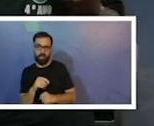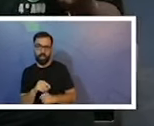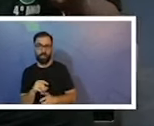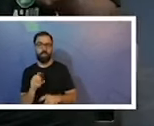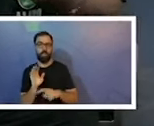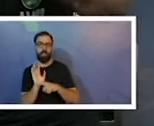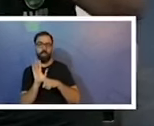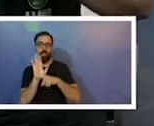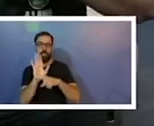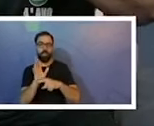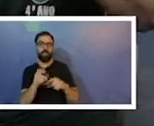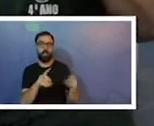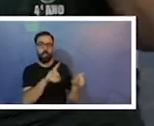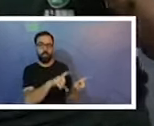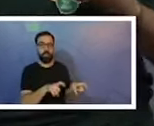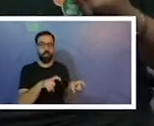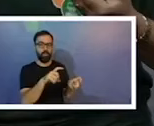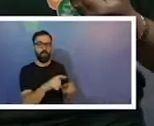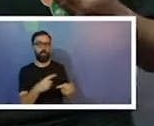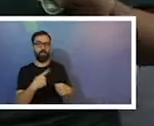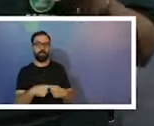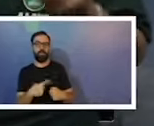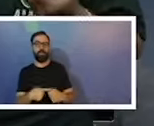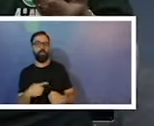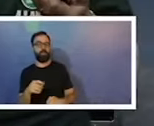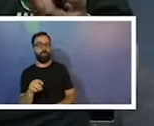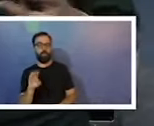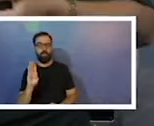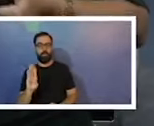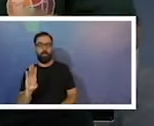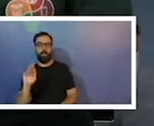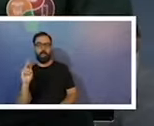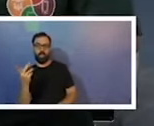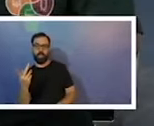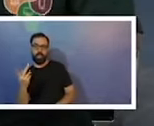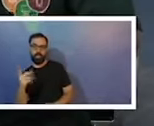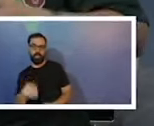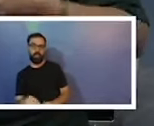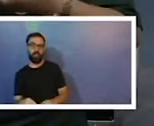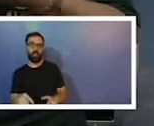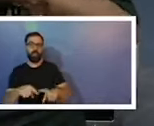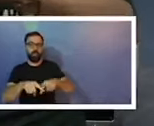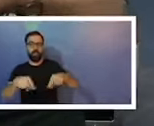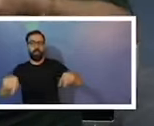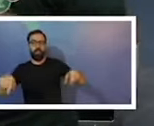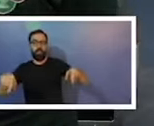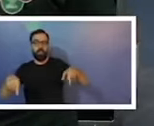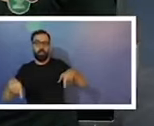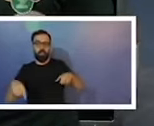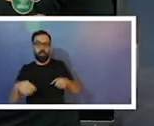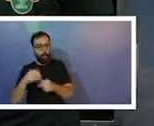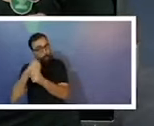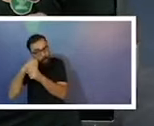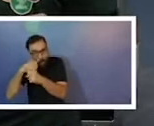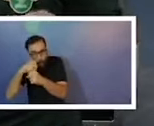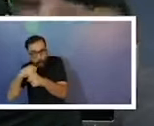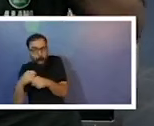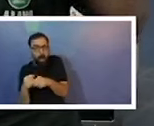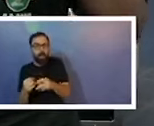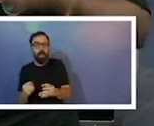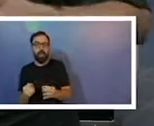importância. Quer dizer, aumentaram o número de joaninhas em laboratório para distribuir em